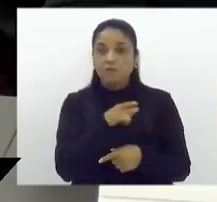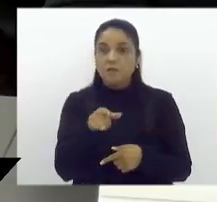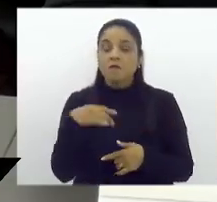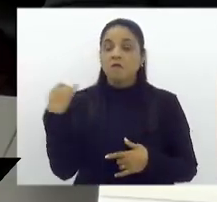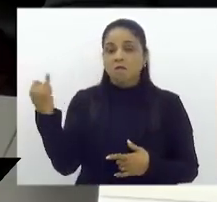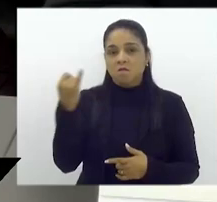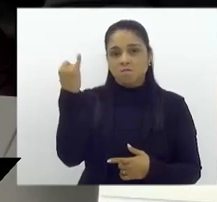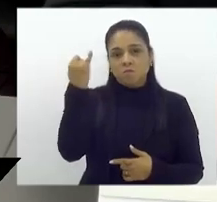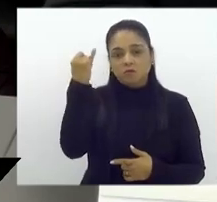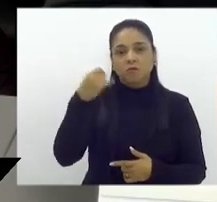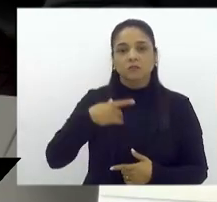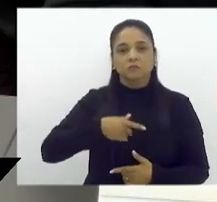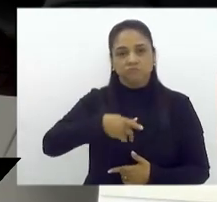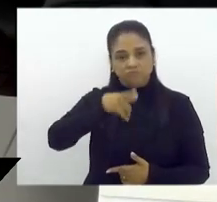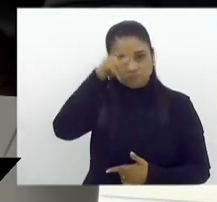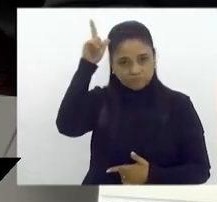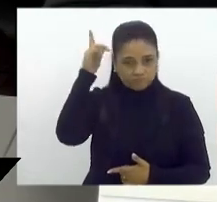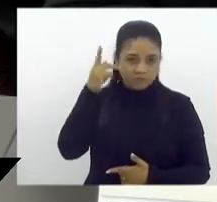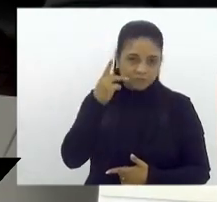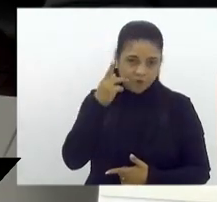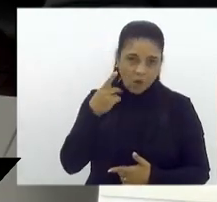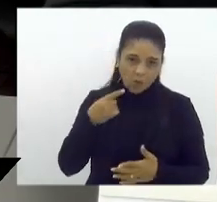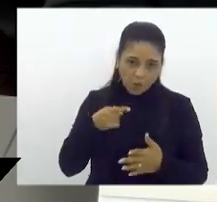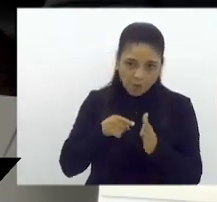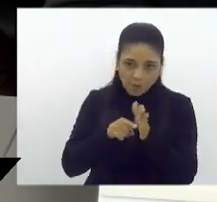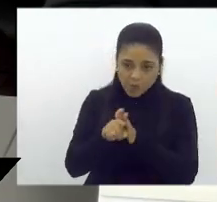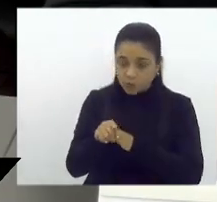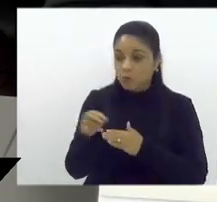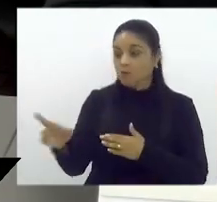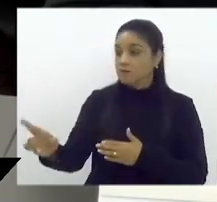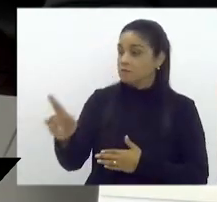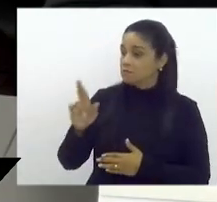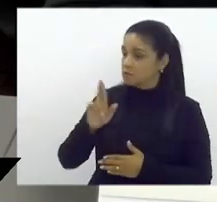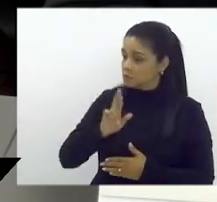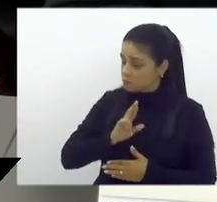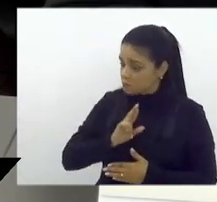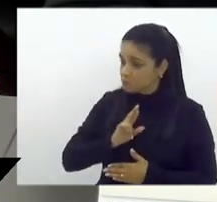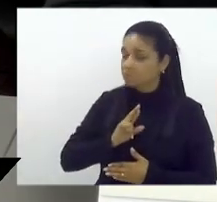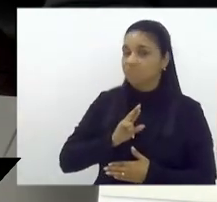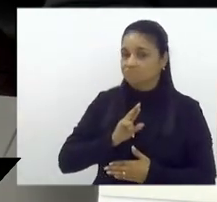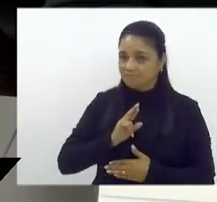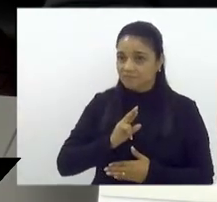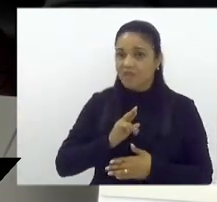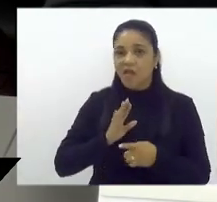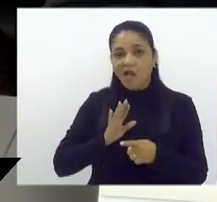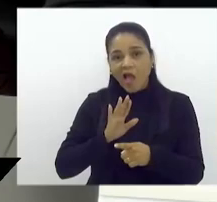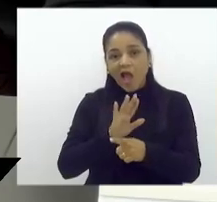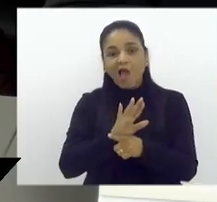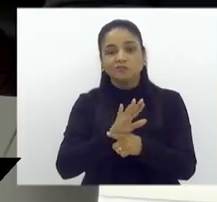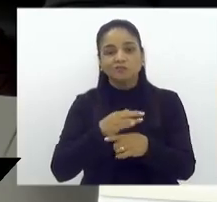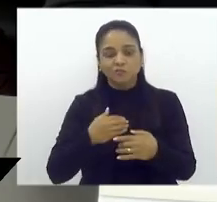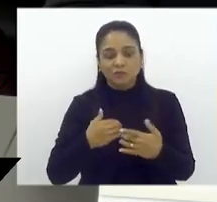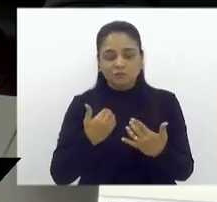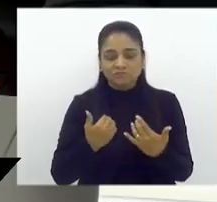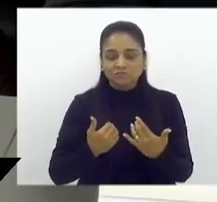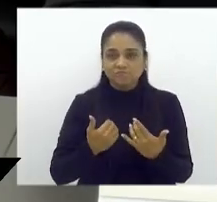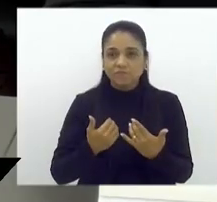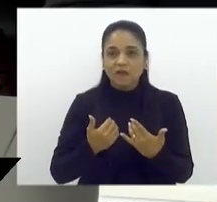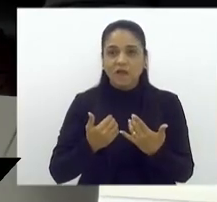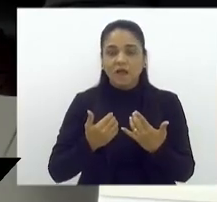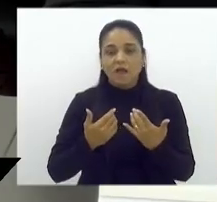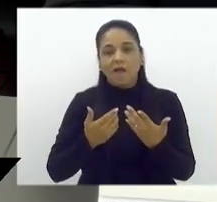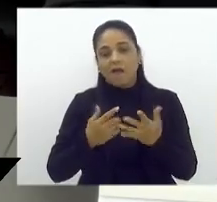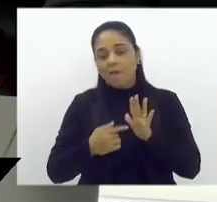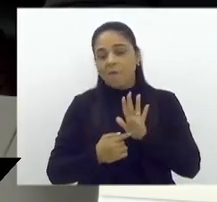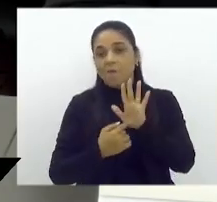deputado Luiz Paulo perguntou e o que Vossa Excelência respondeu, porque vai ajudando a limpar o terreno daquilo que a